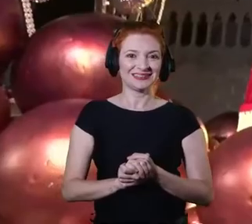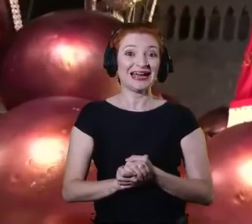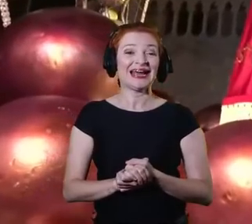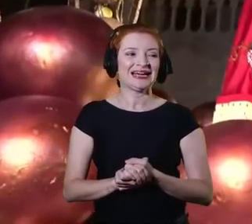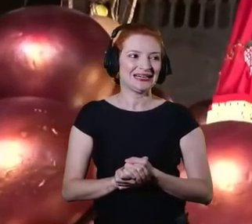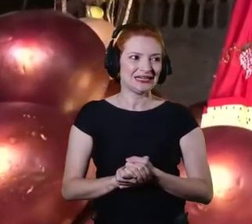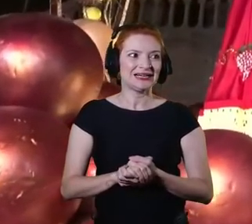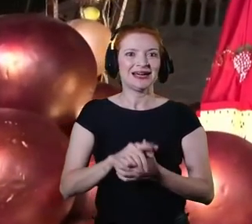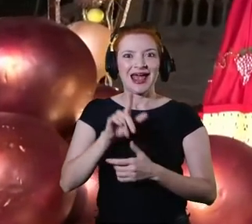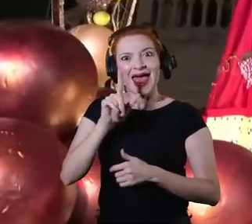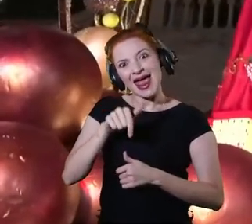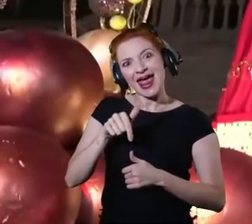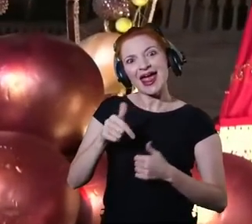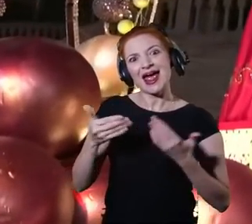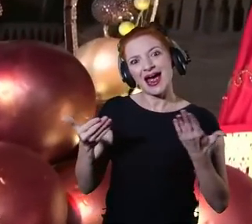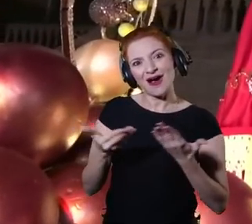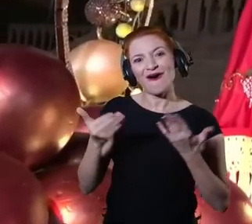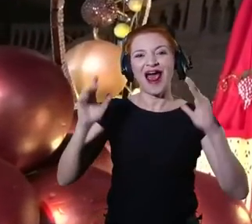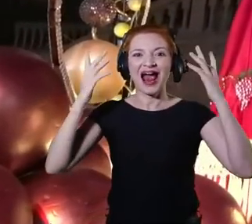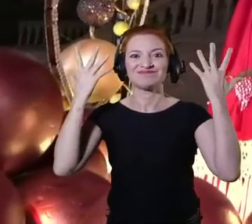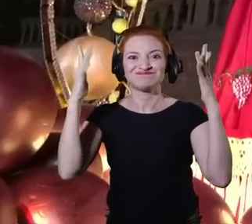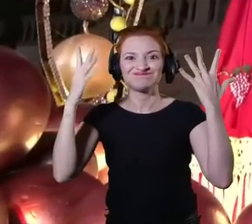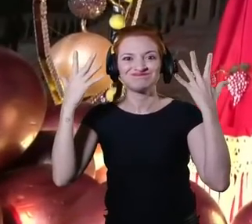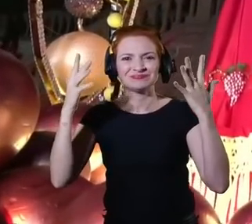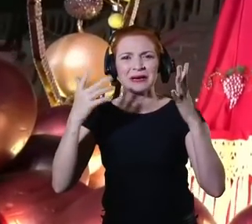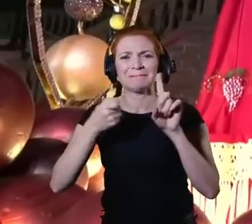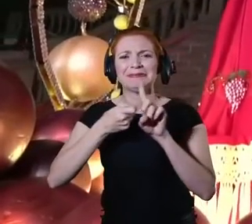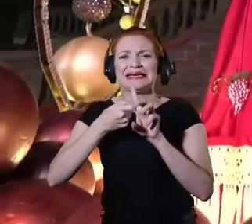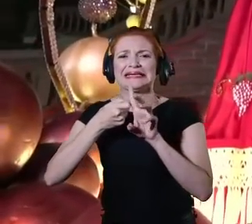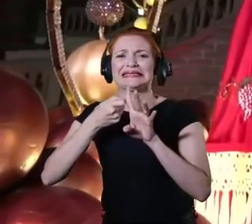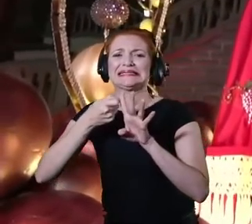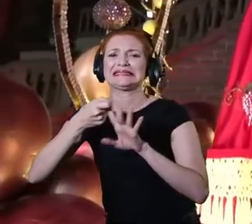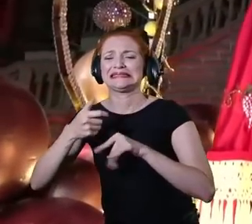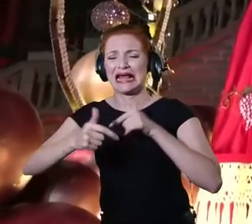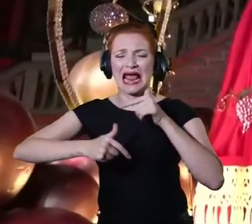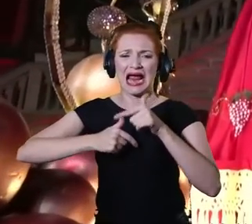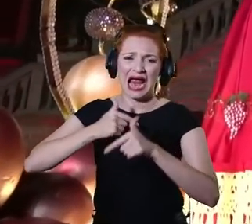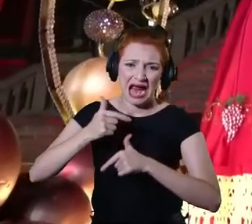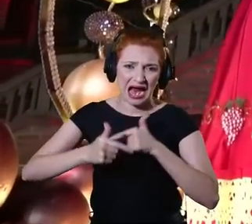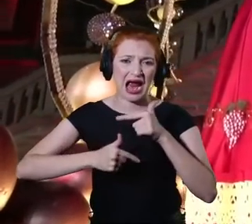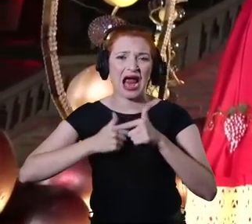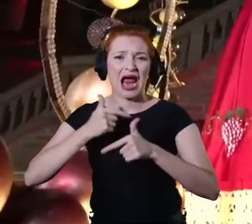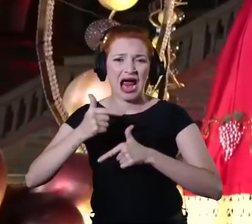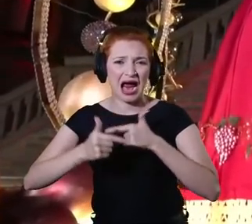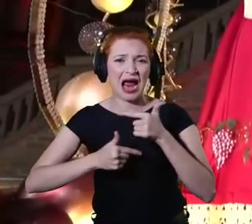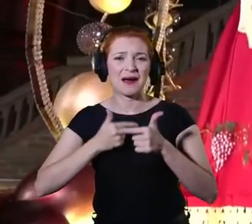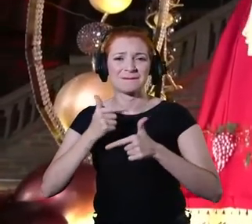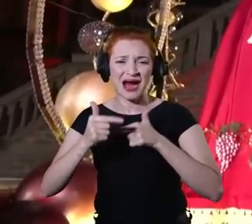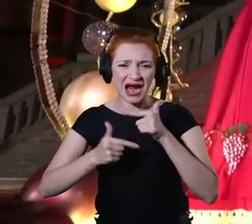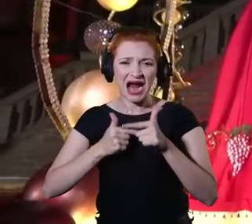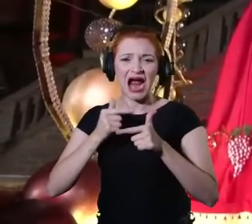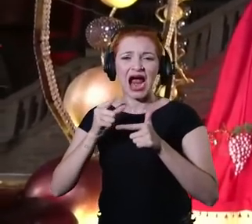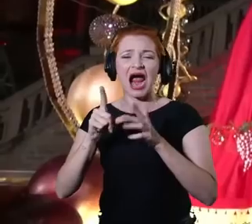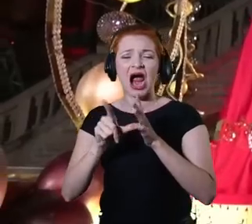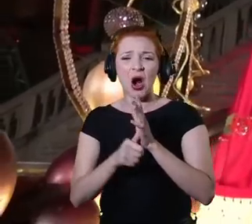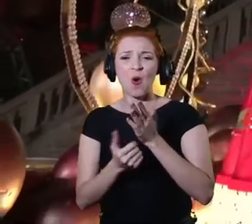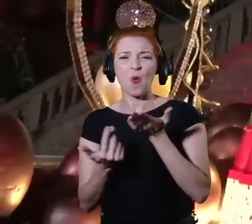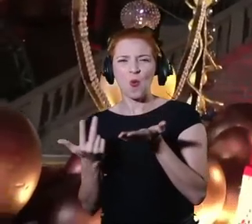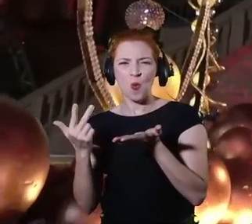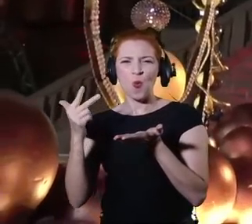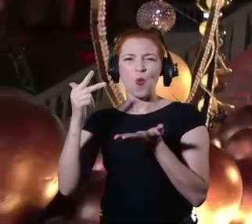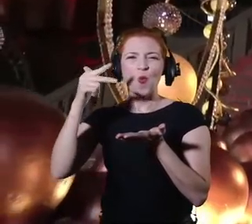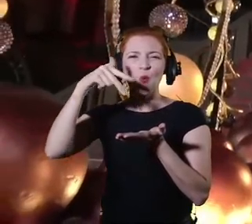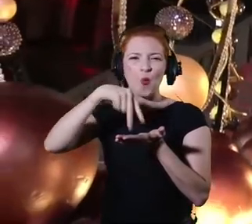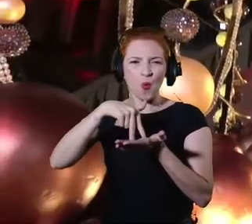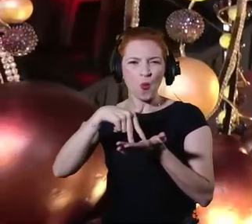É a celebração de vários meses de trabalho, né? Colhendo os frutos, como foi falado, né?